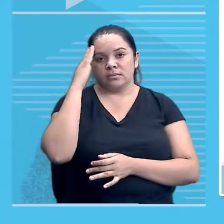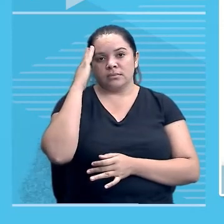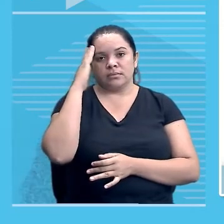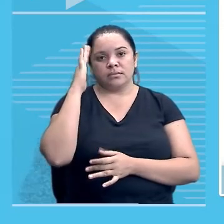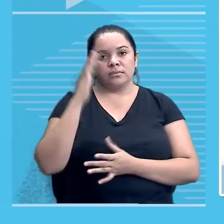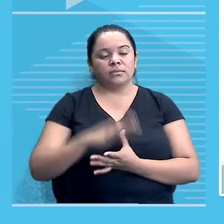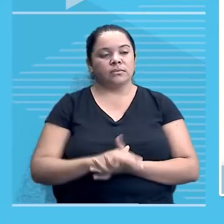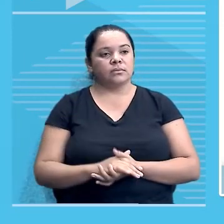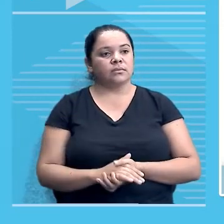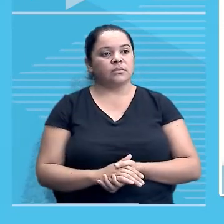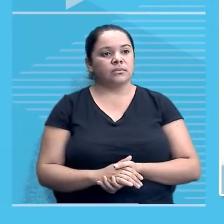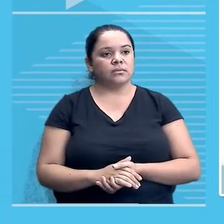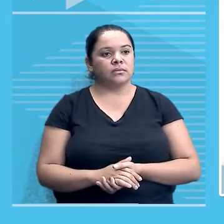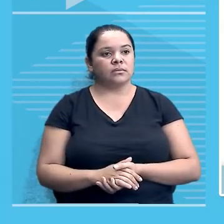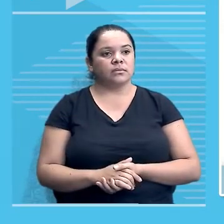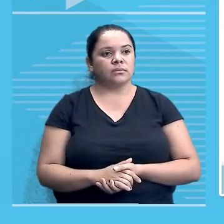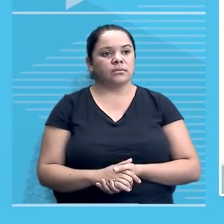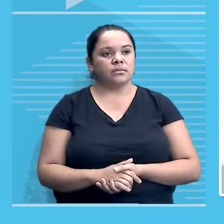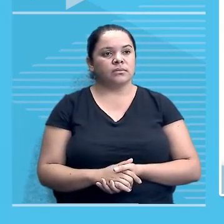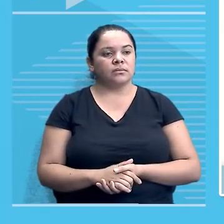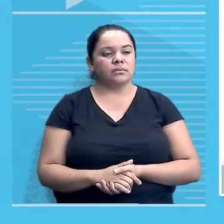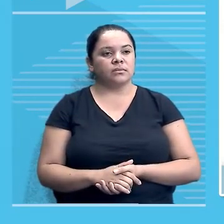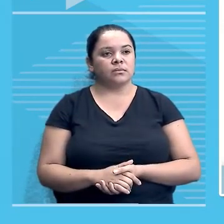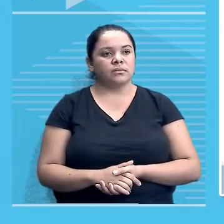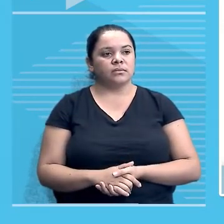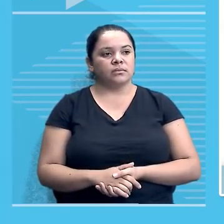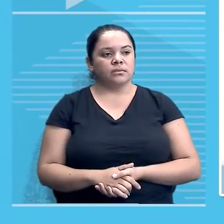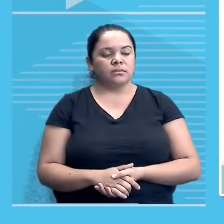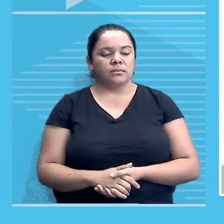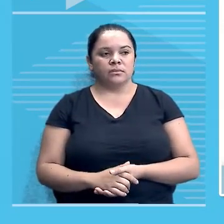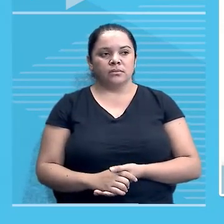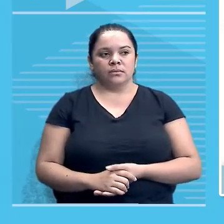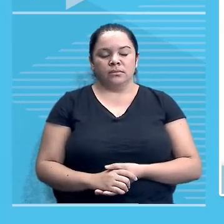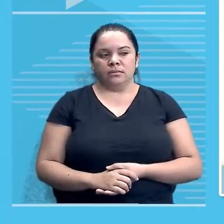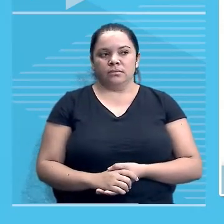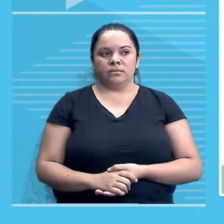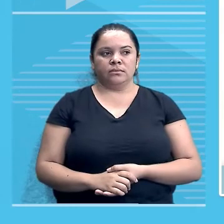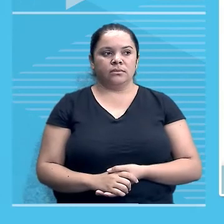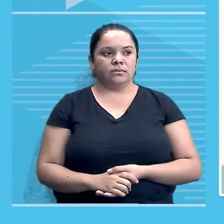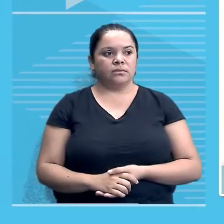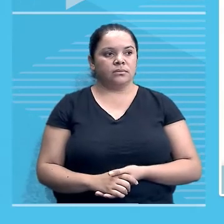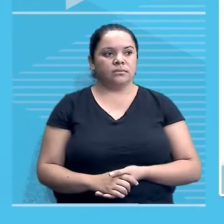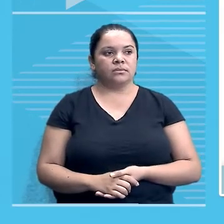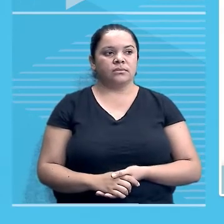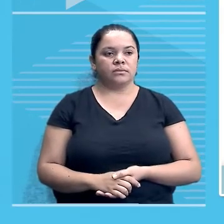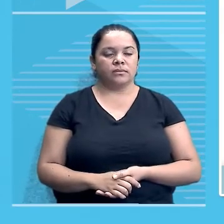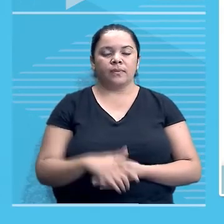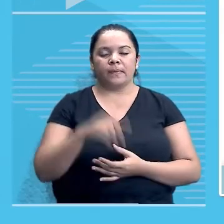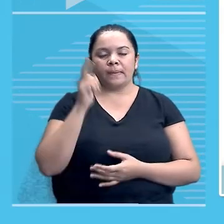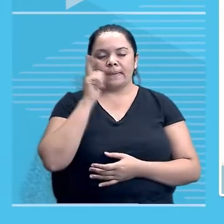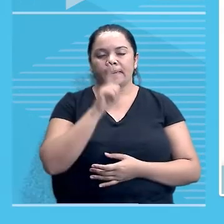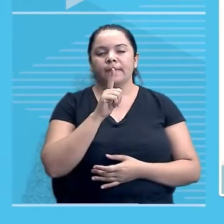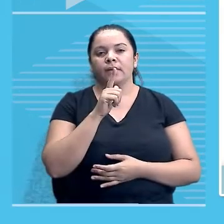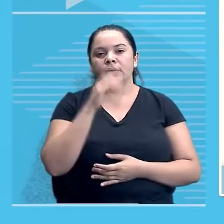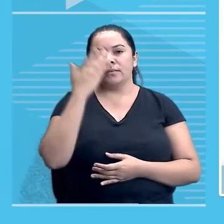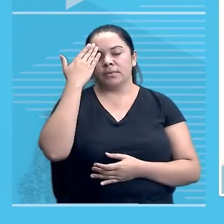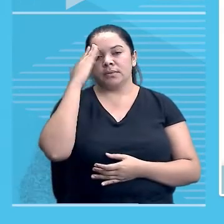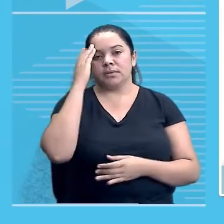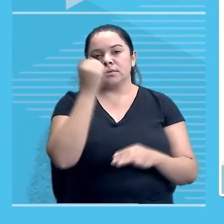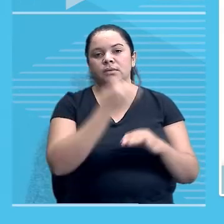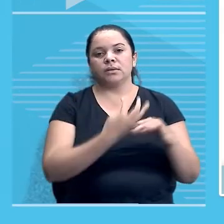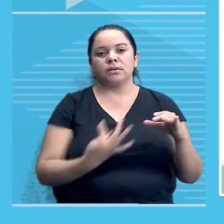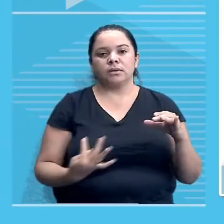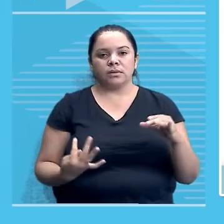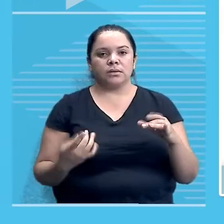tenha tido aí êxito ao entender a definição do que é capacidade térmica,